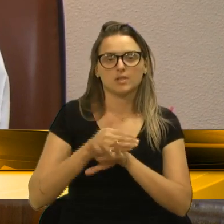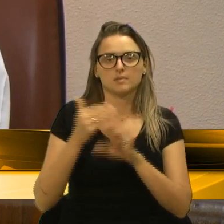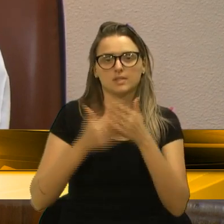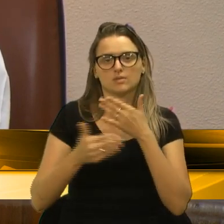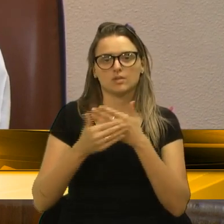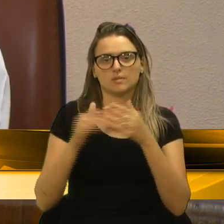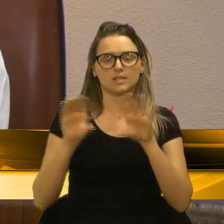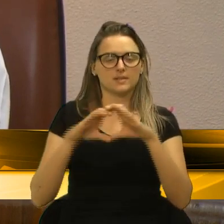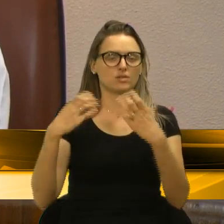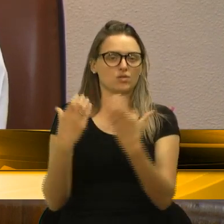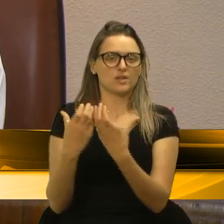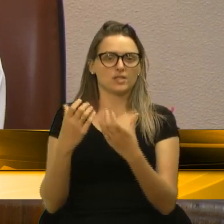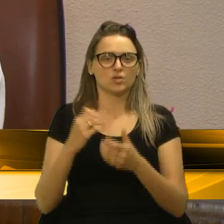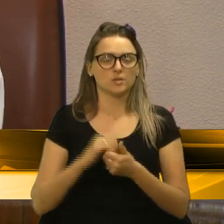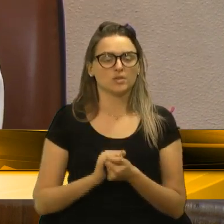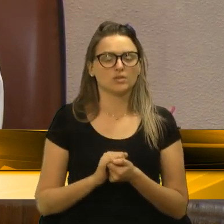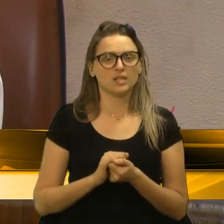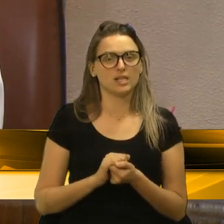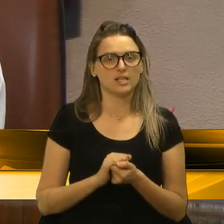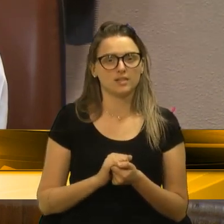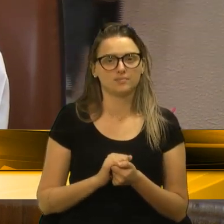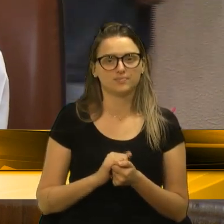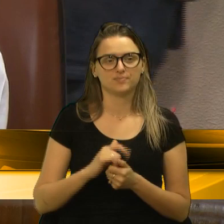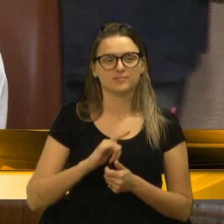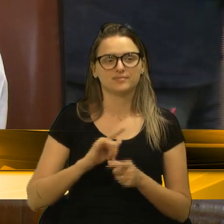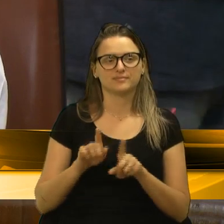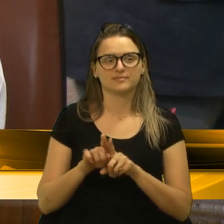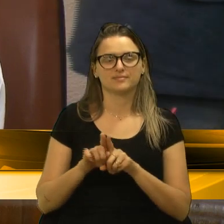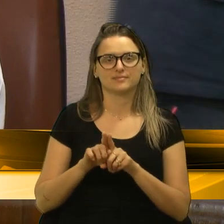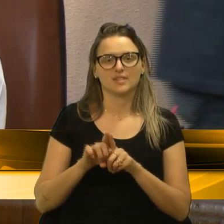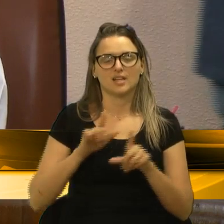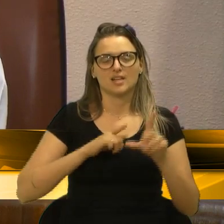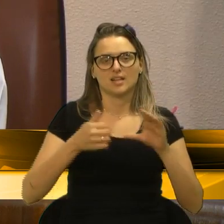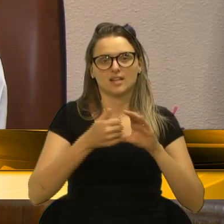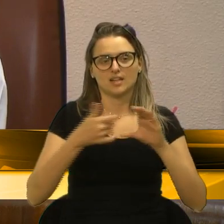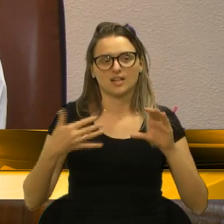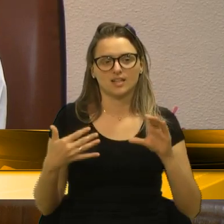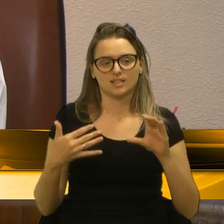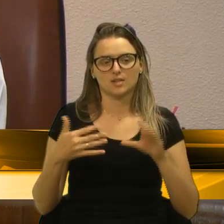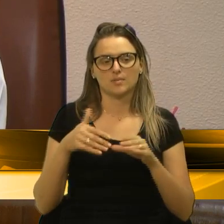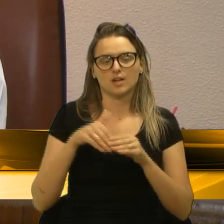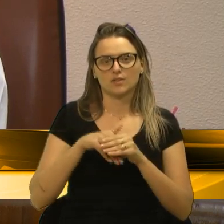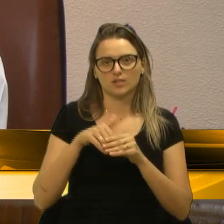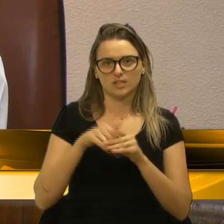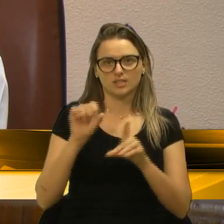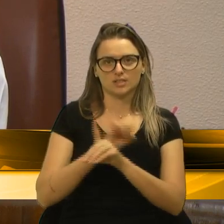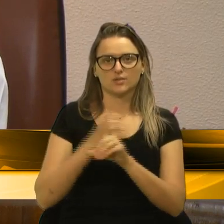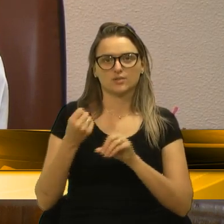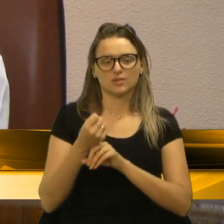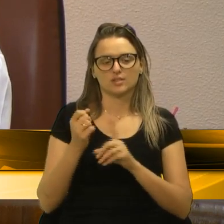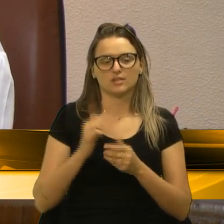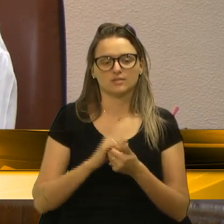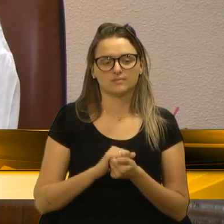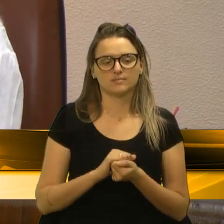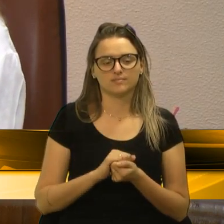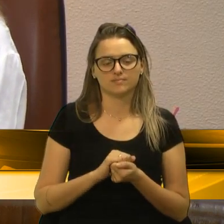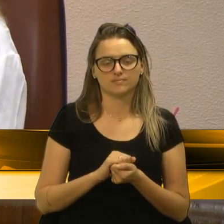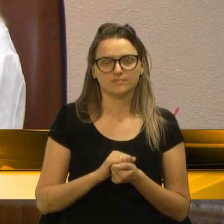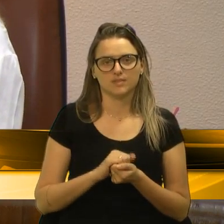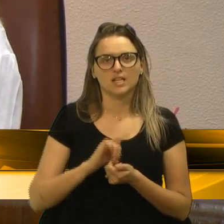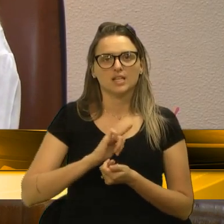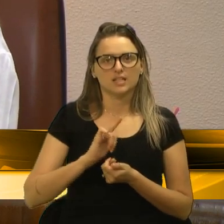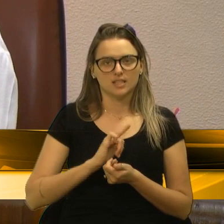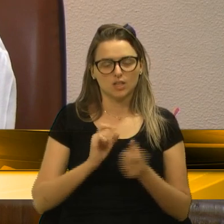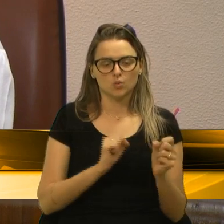comunidade. A participação social caracteriza-se pela eleição da comunidade, como uma